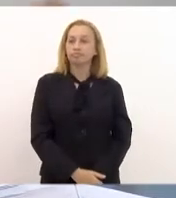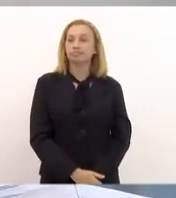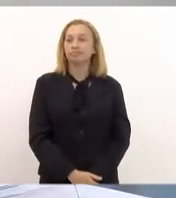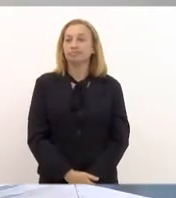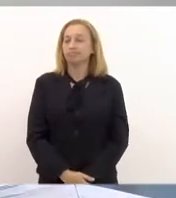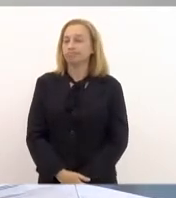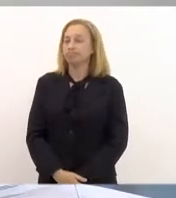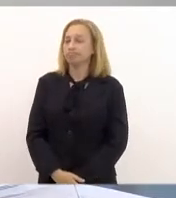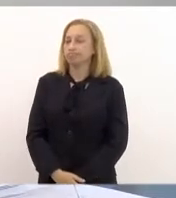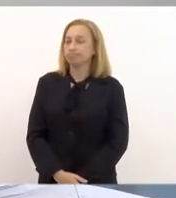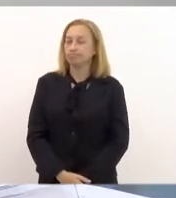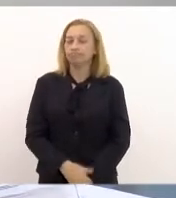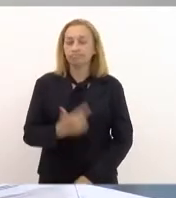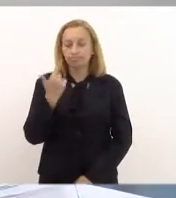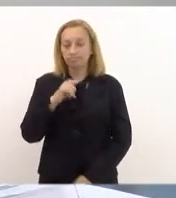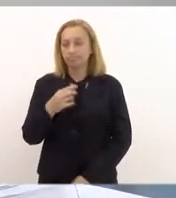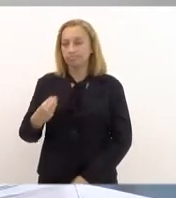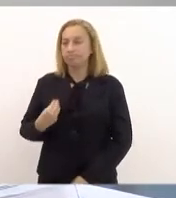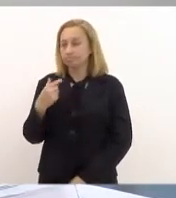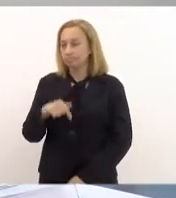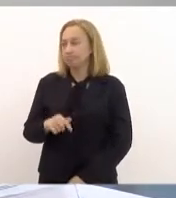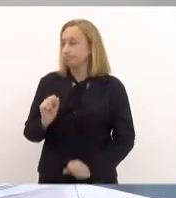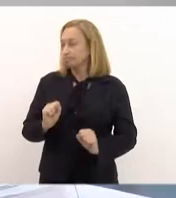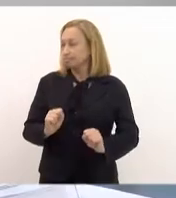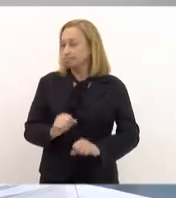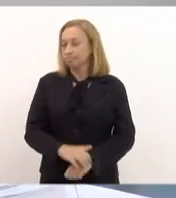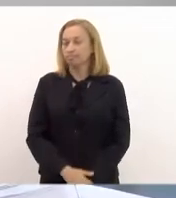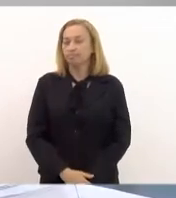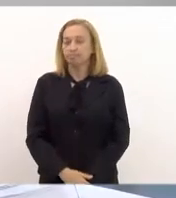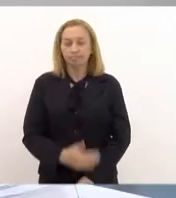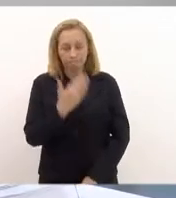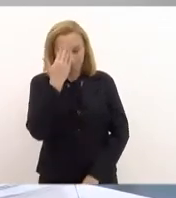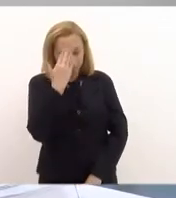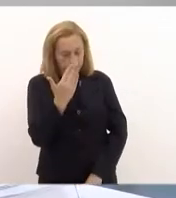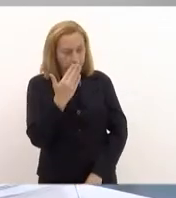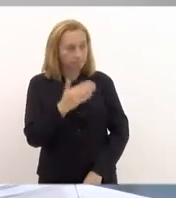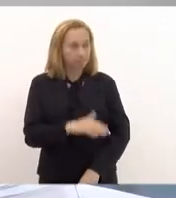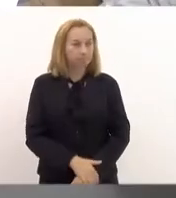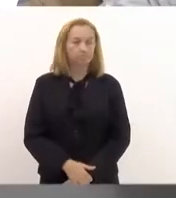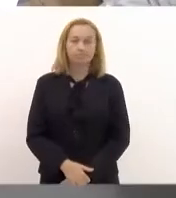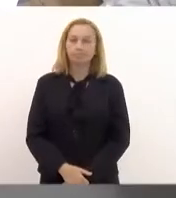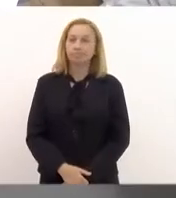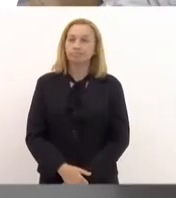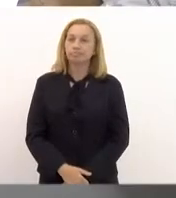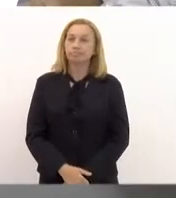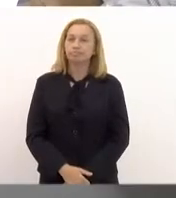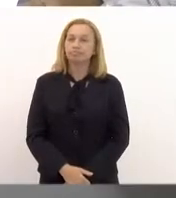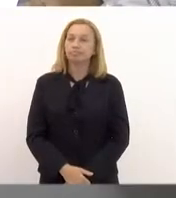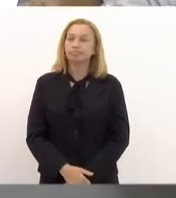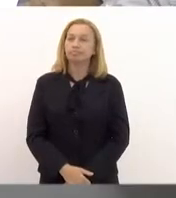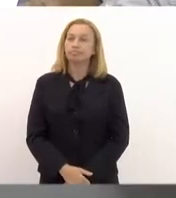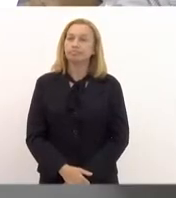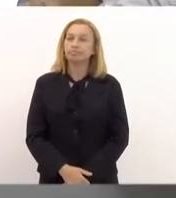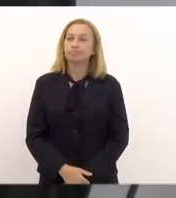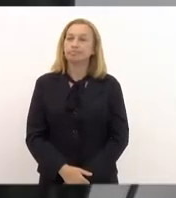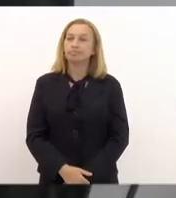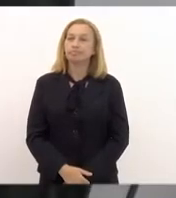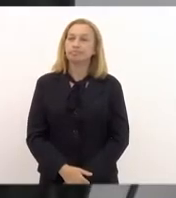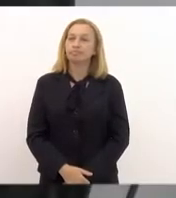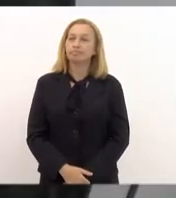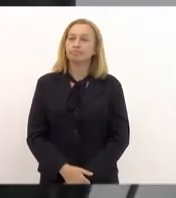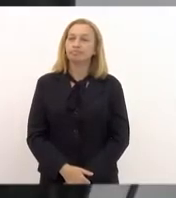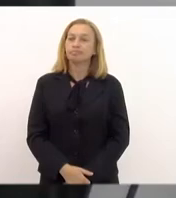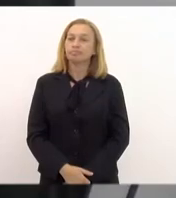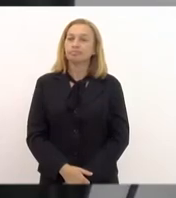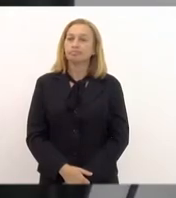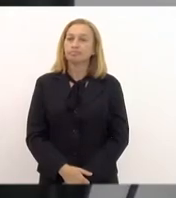dê certo. Por isso nós estamos aqui. Obrigado. Bom, eu vou momentaneamente considerar encerrada essa